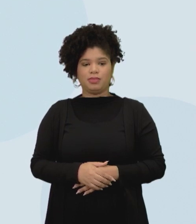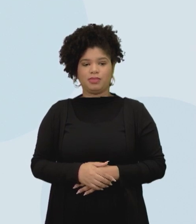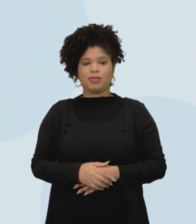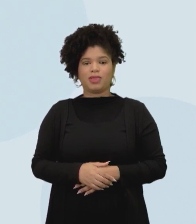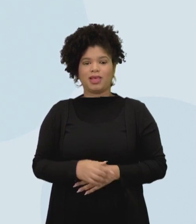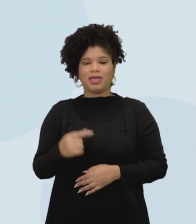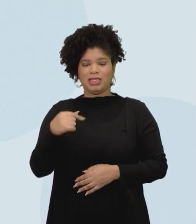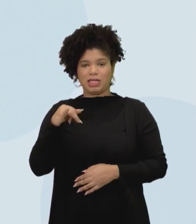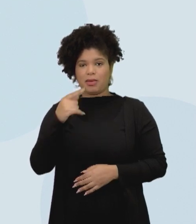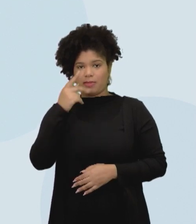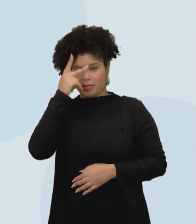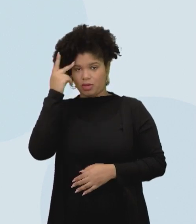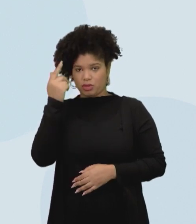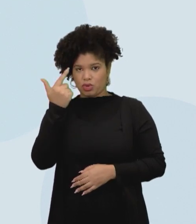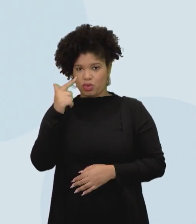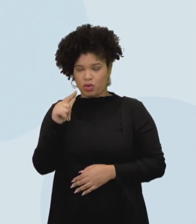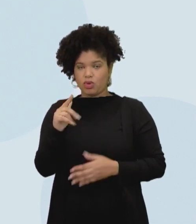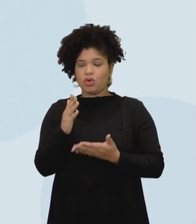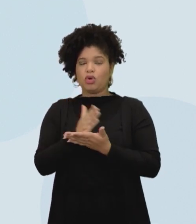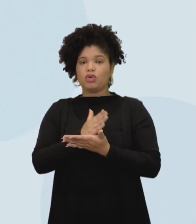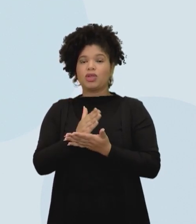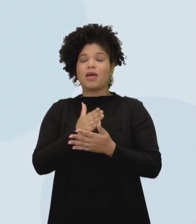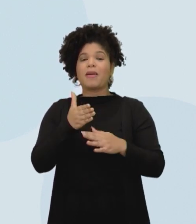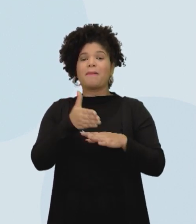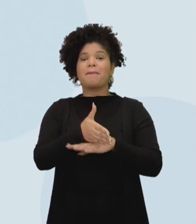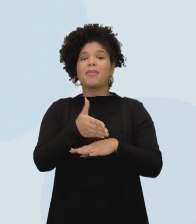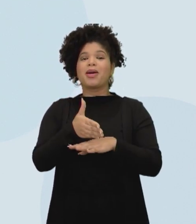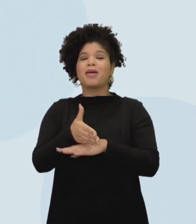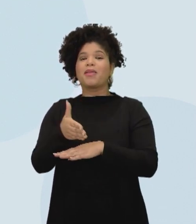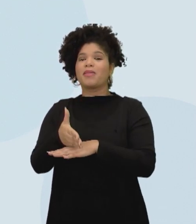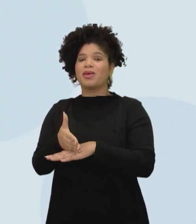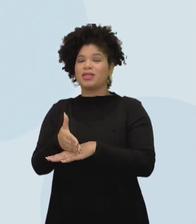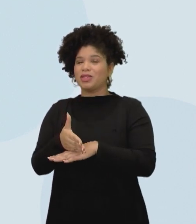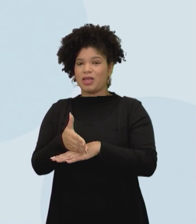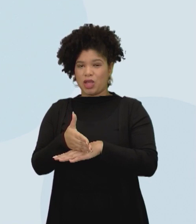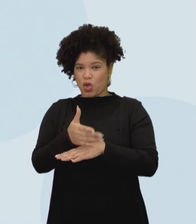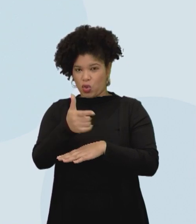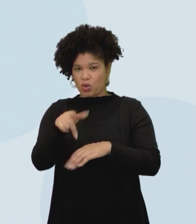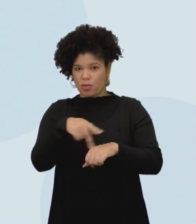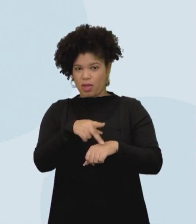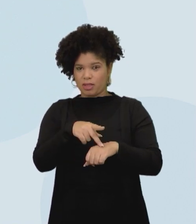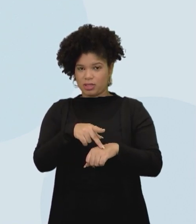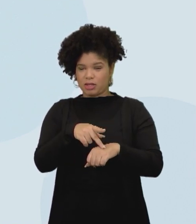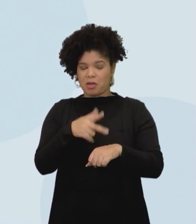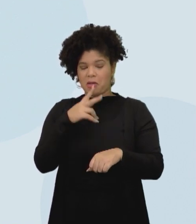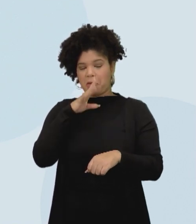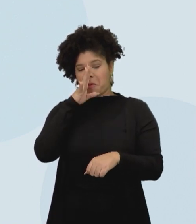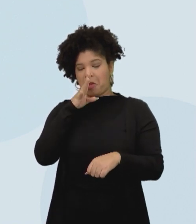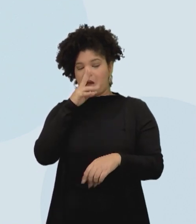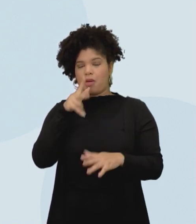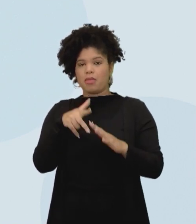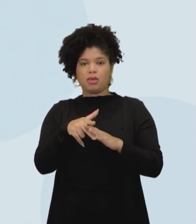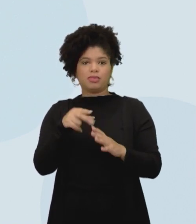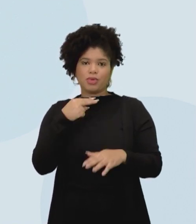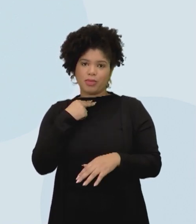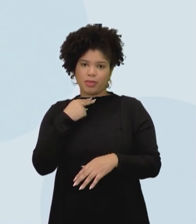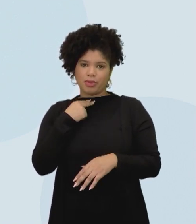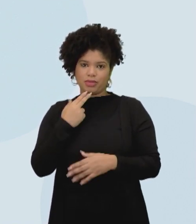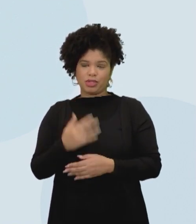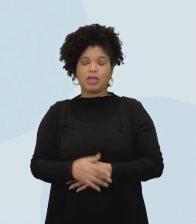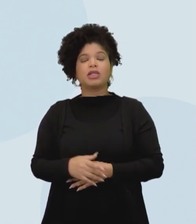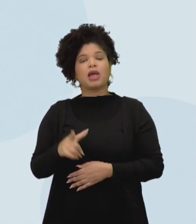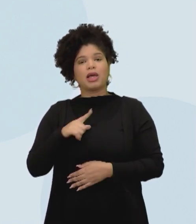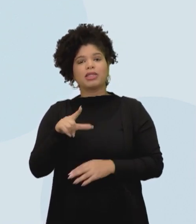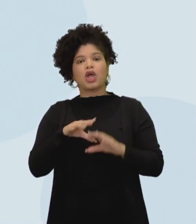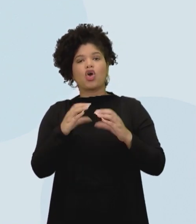Não intervenção e não ingerência nos assuntos internos de outro país, né? Inclusive, na Conferência de Bandung, a